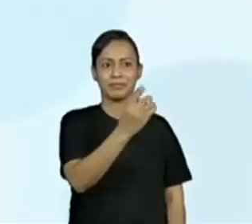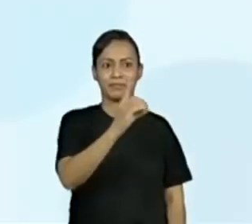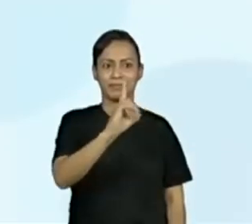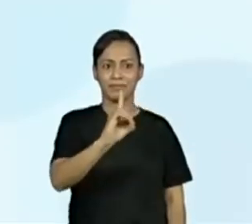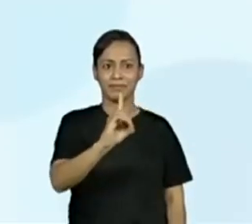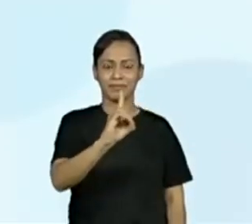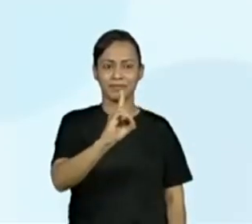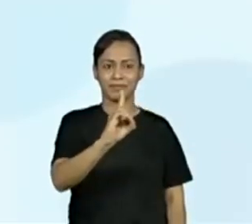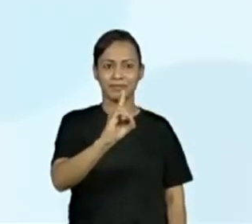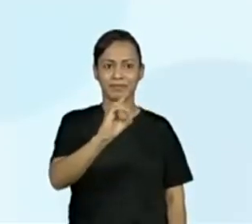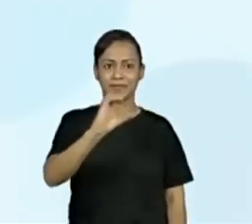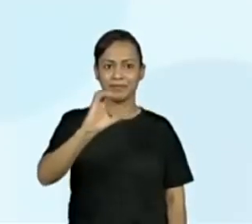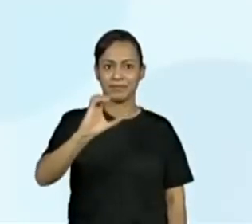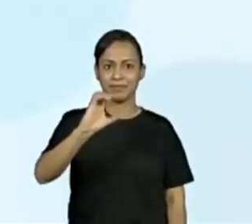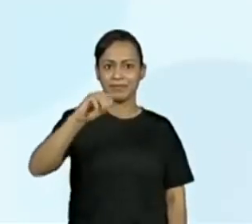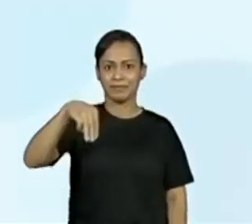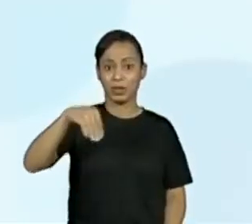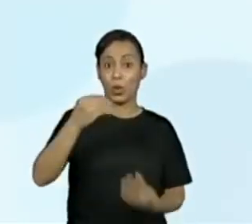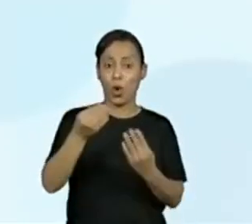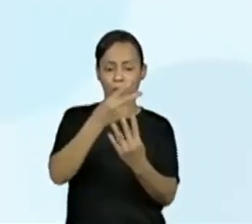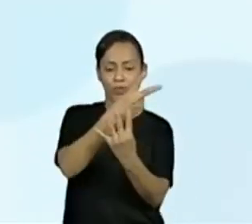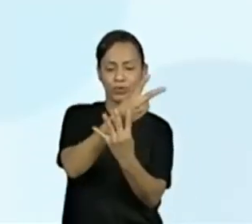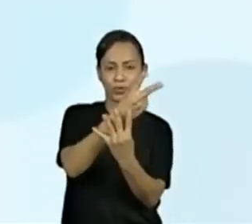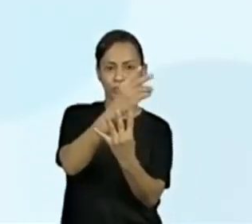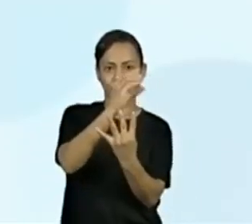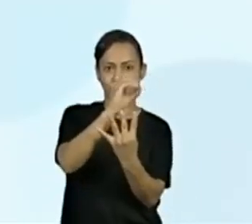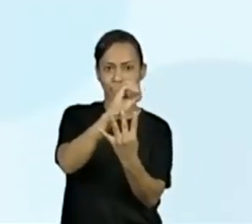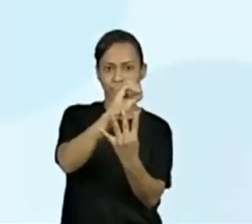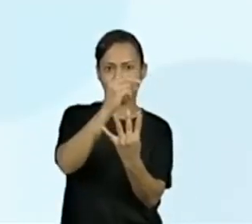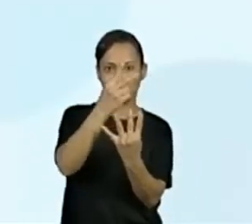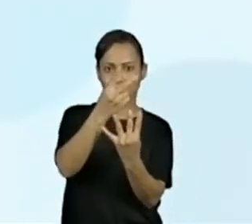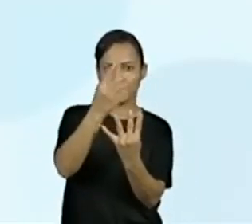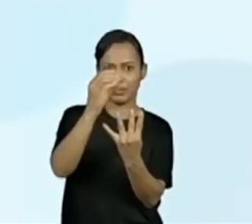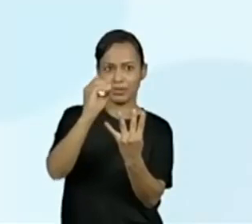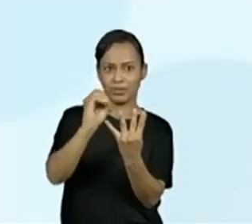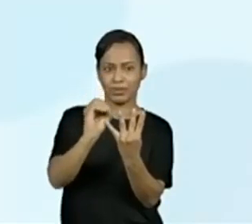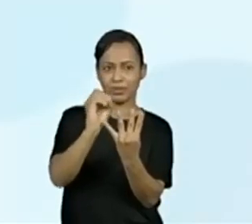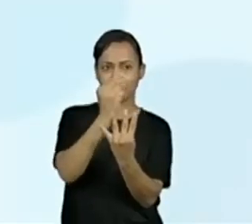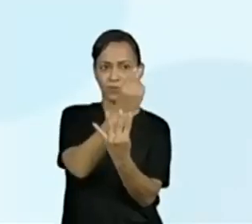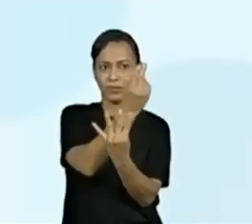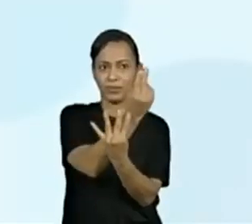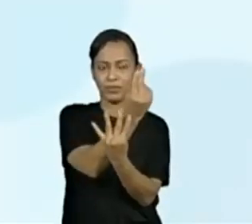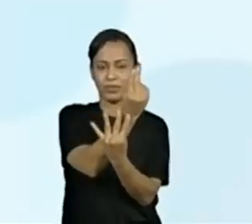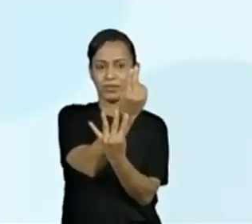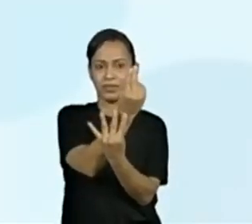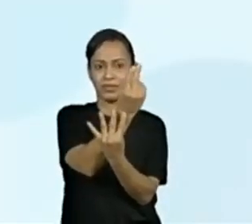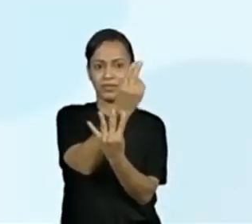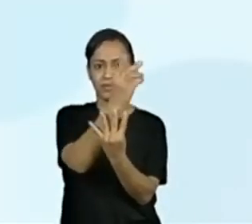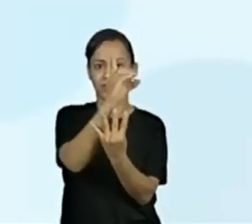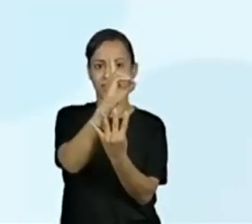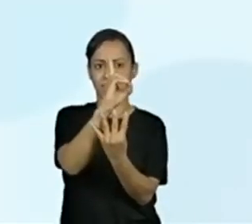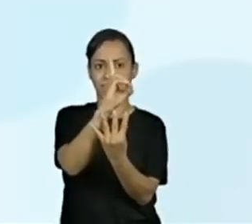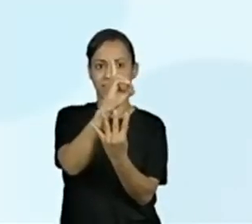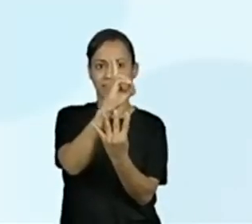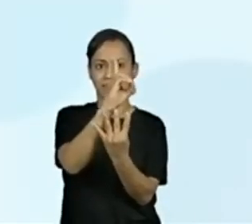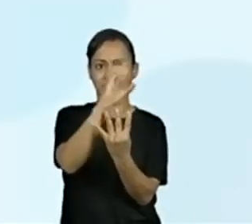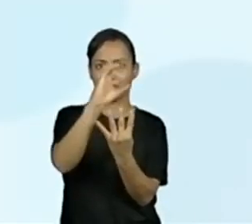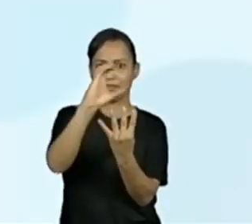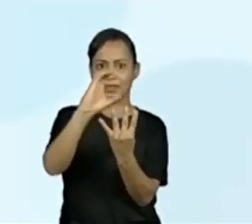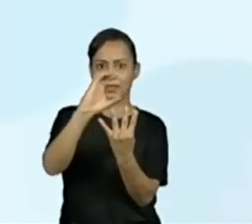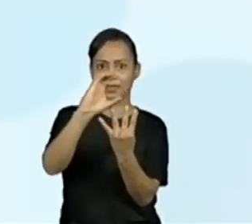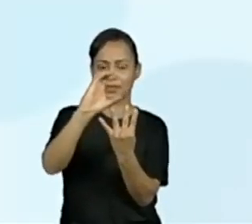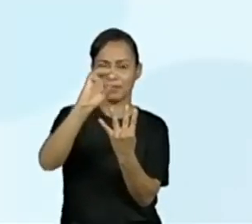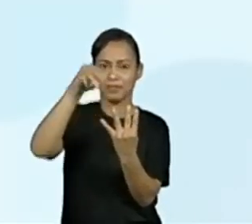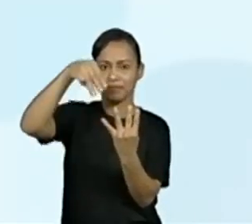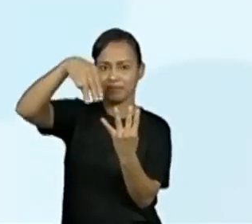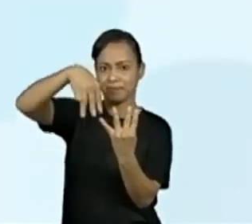Então, aqui nós temos 4 algarismos e 2 se repetem, é isso mesmo? Isso, só que eles